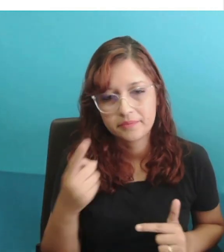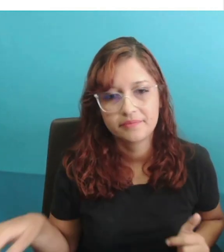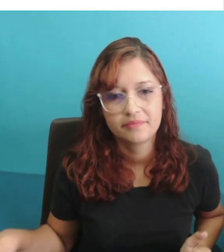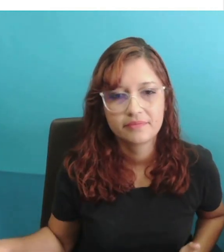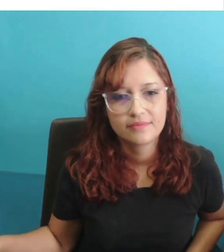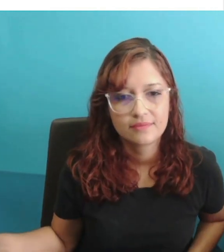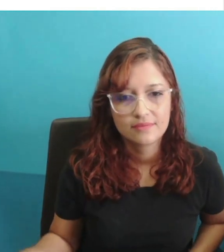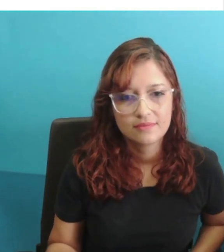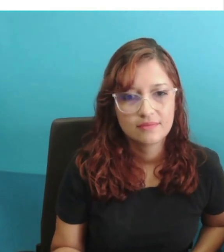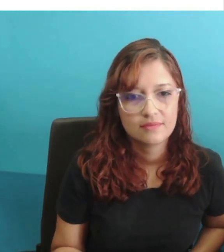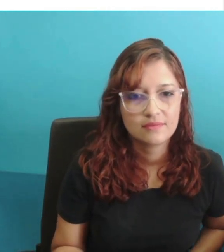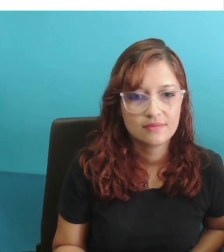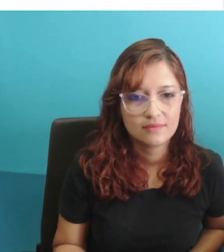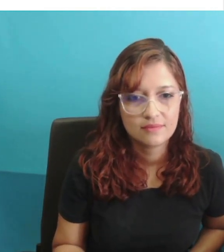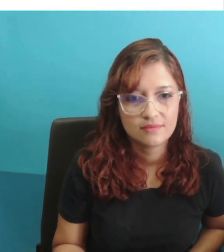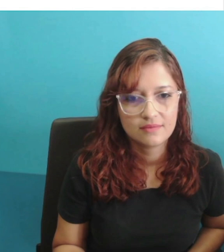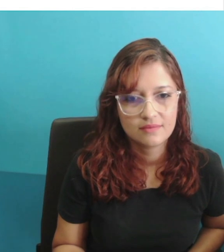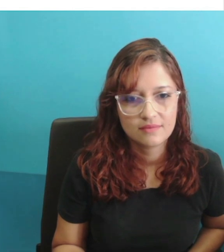dever,